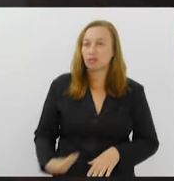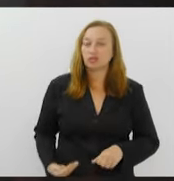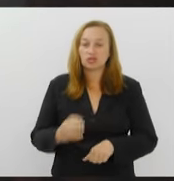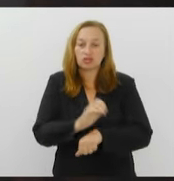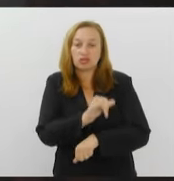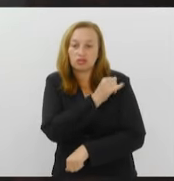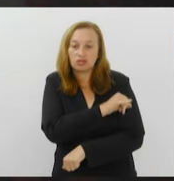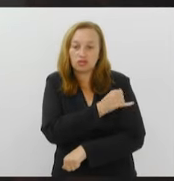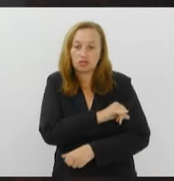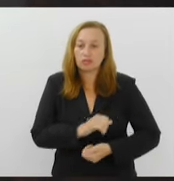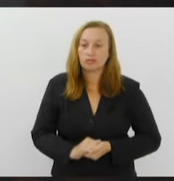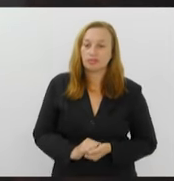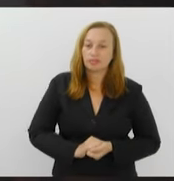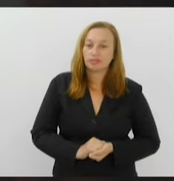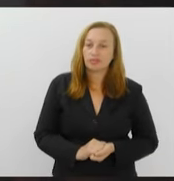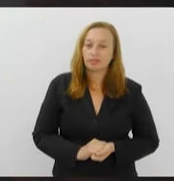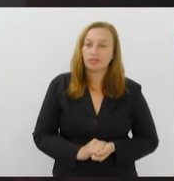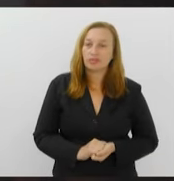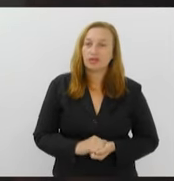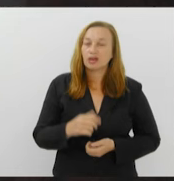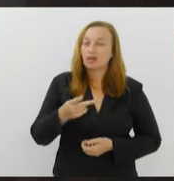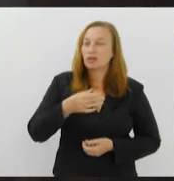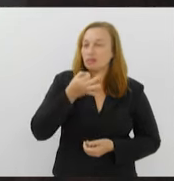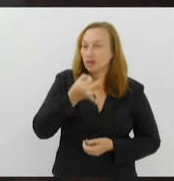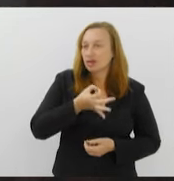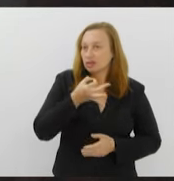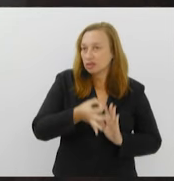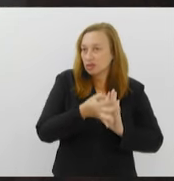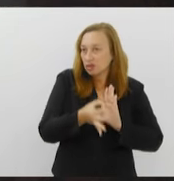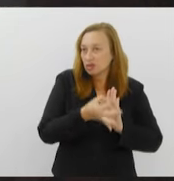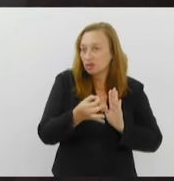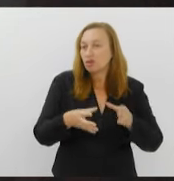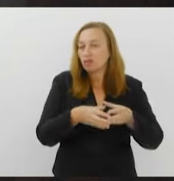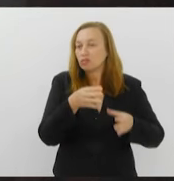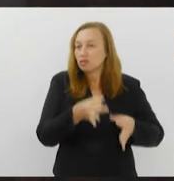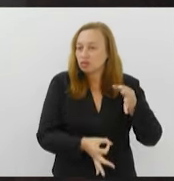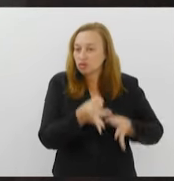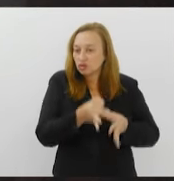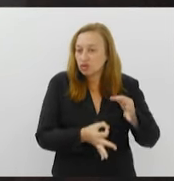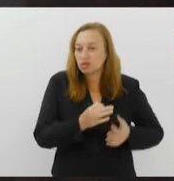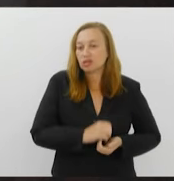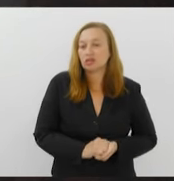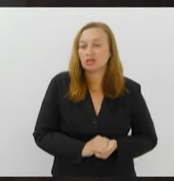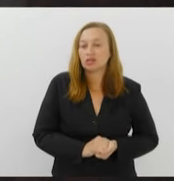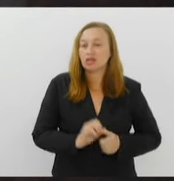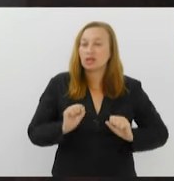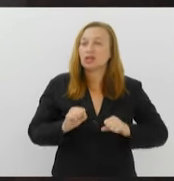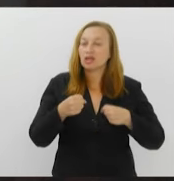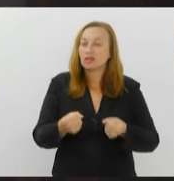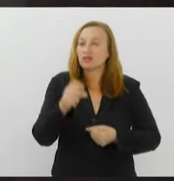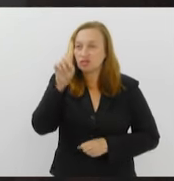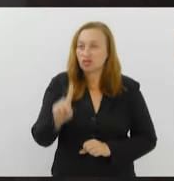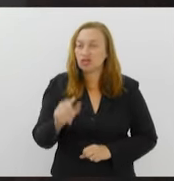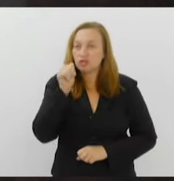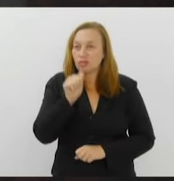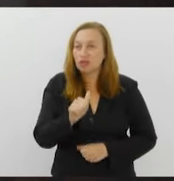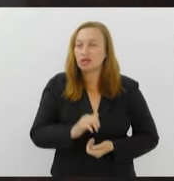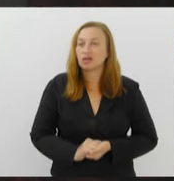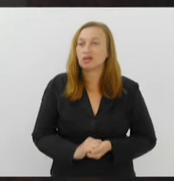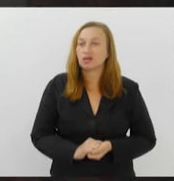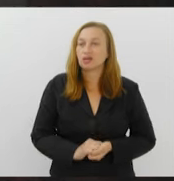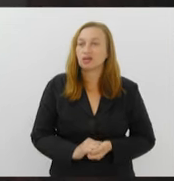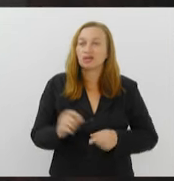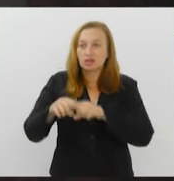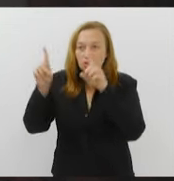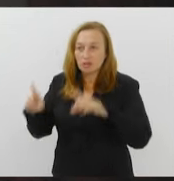do Rio de Janeiro, pendendo de pareceres das comissões Constituição e Justiça, de Defesa dos Direitos da Mulher, de